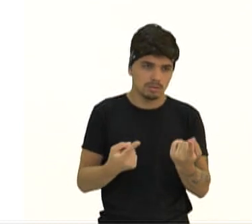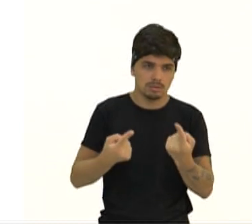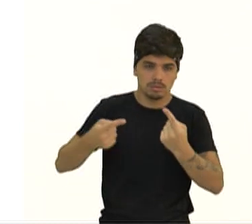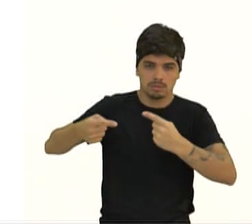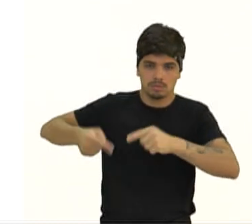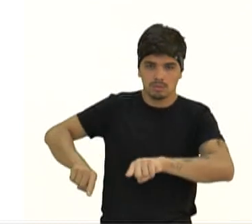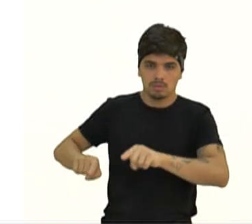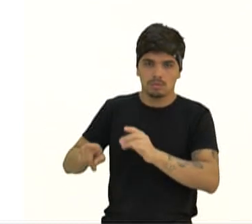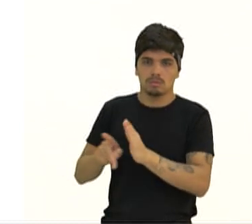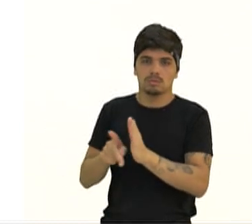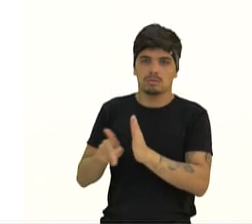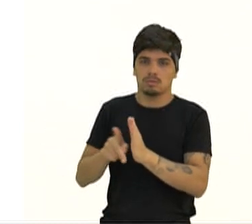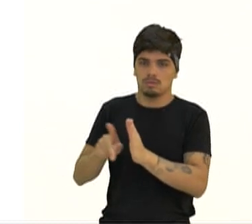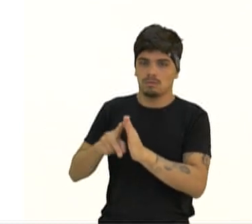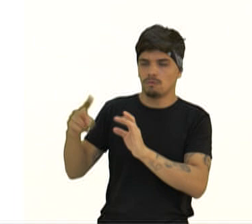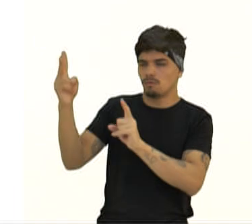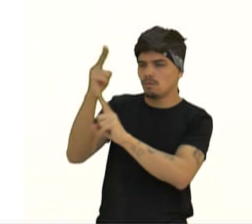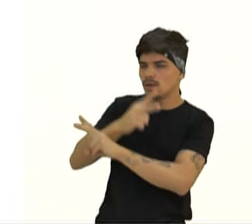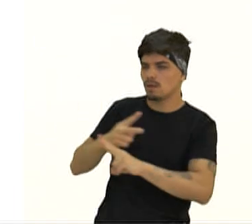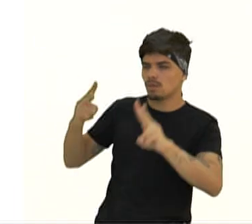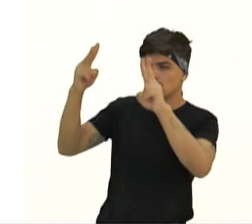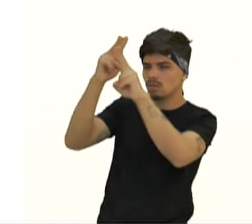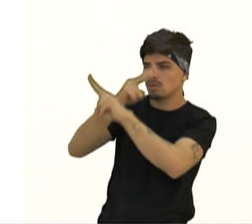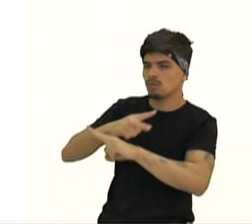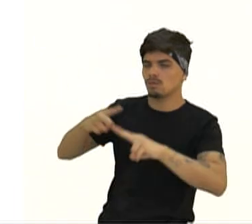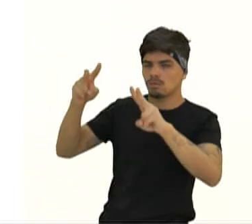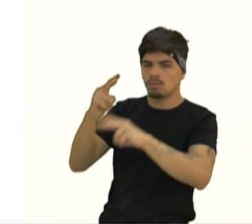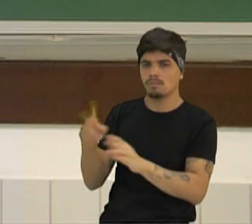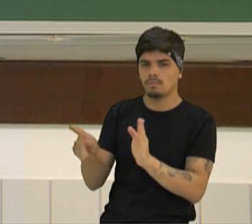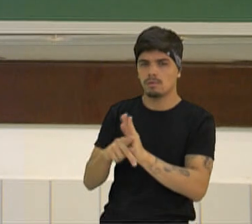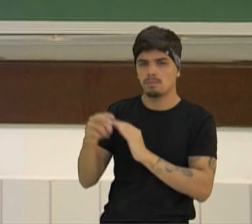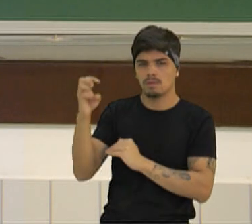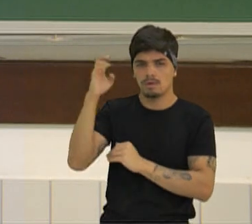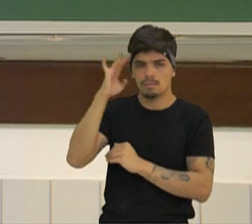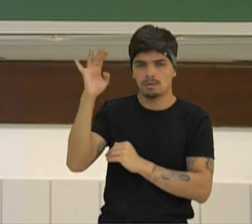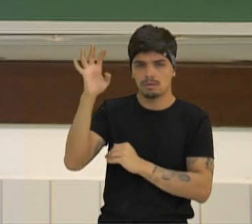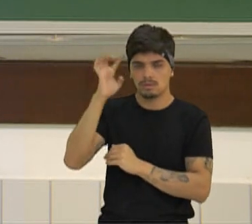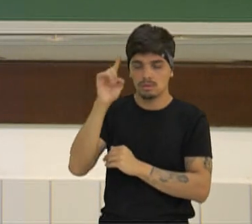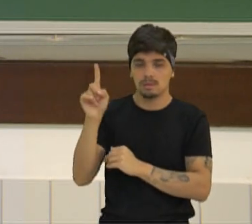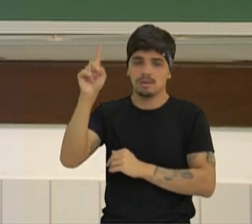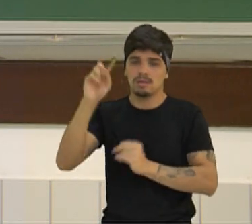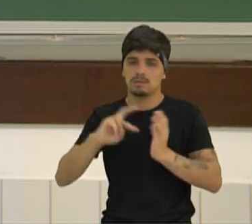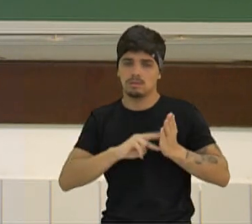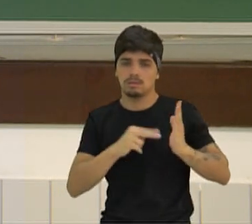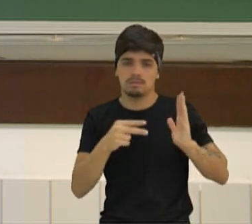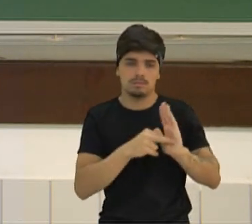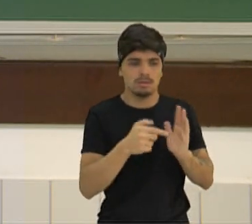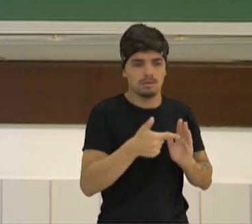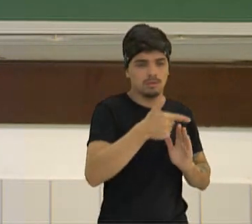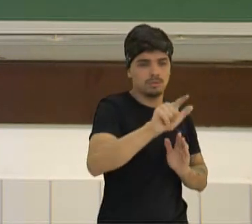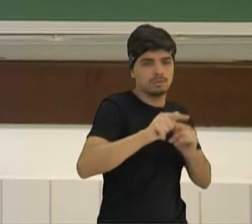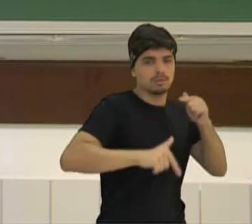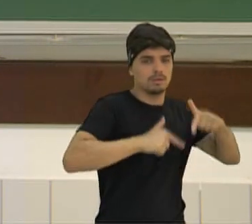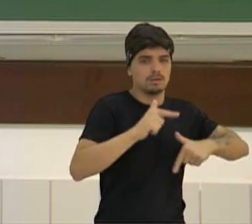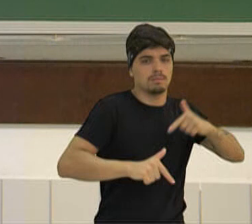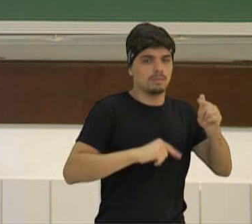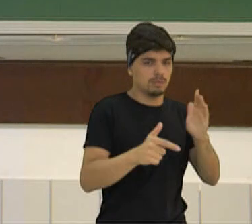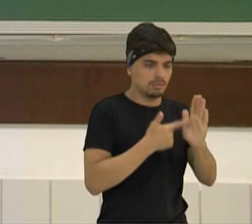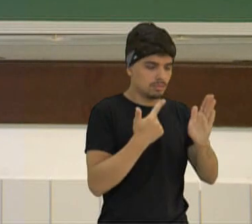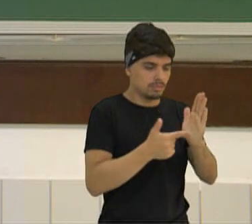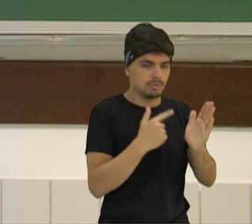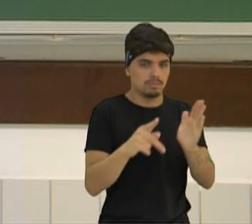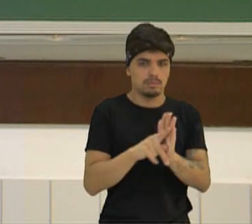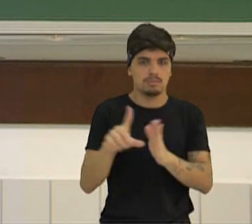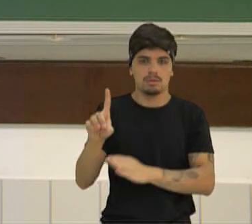Vento da minha própria imaginação esses Moinhos de Vento fazem aí referência a um outro trabalho que é o livro